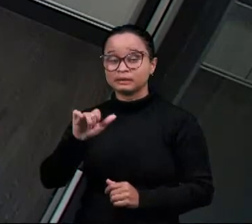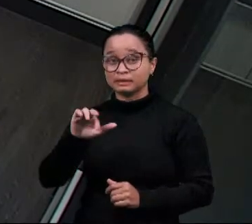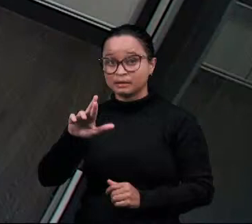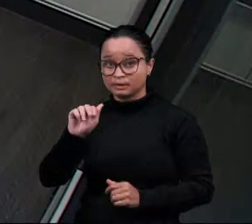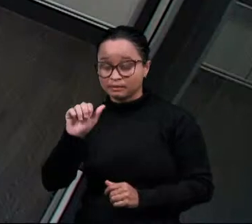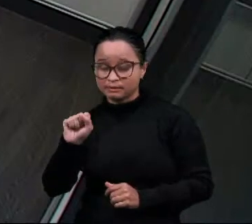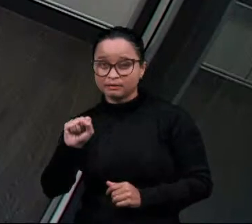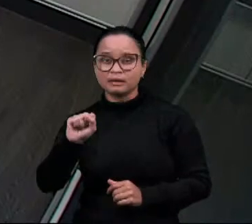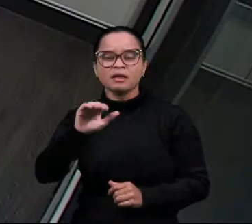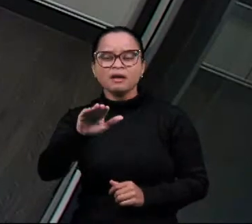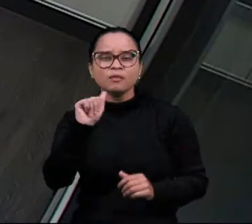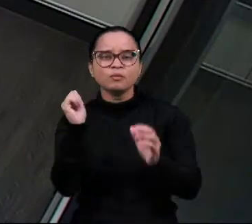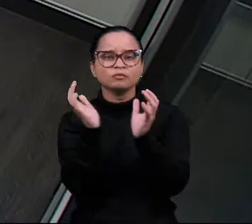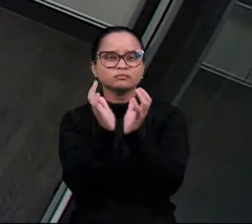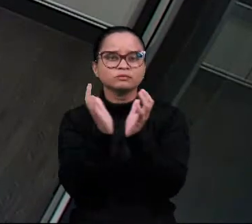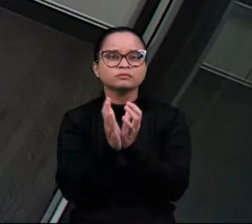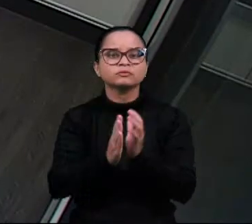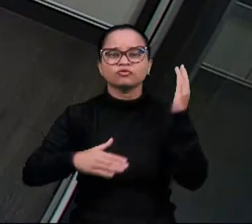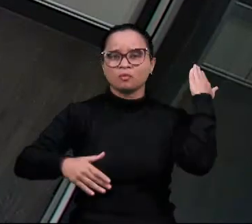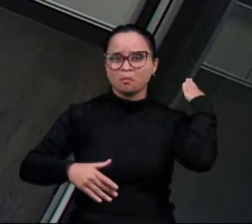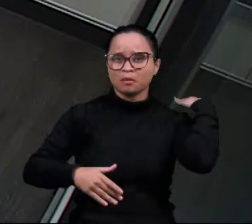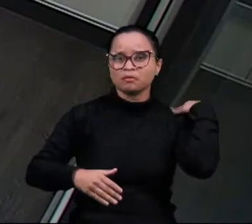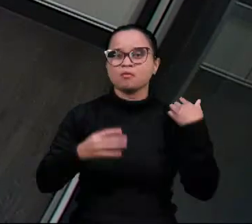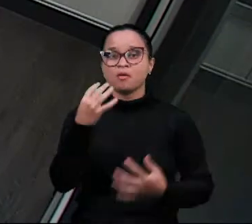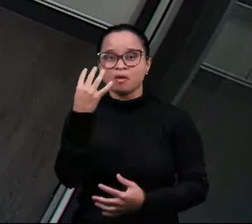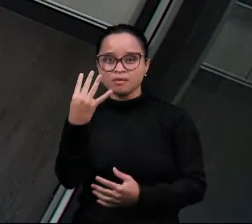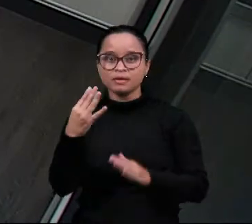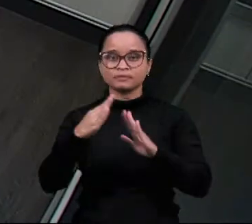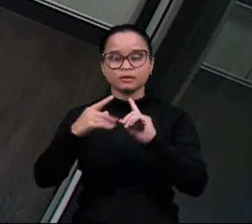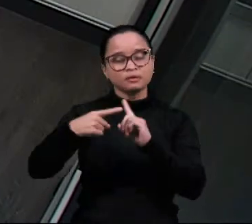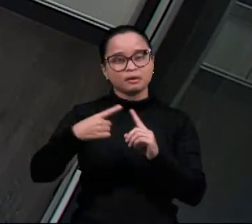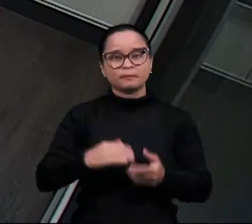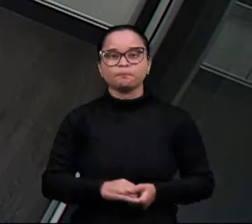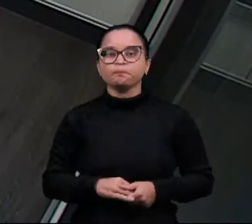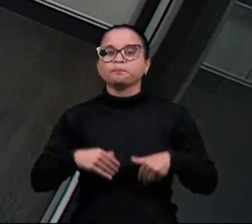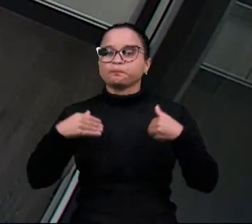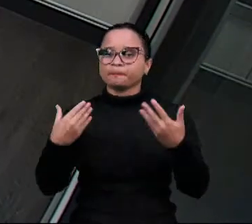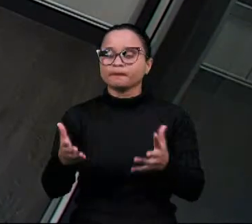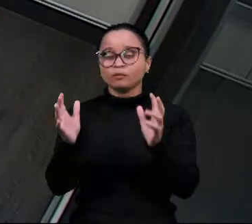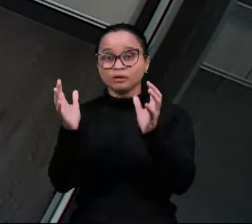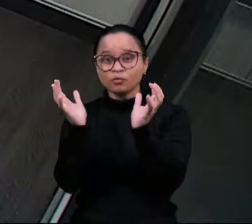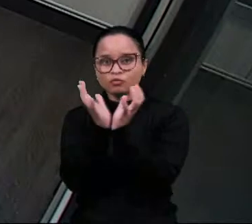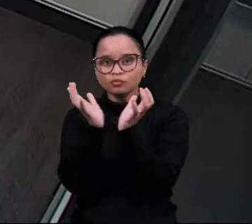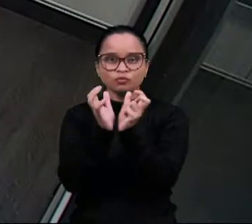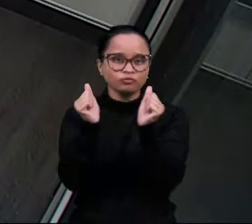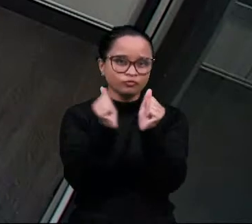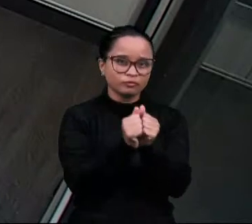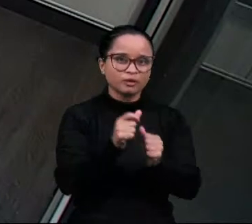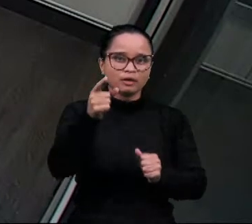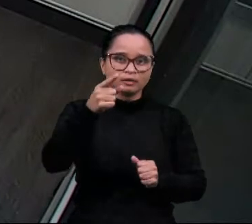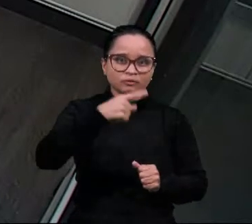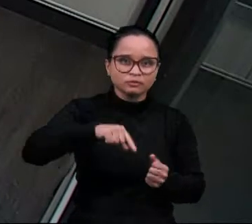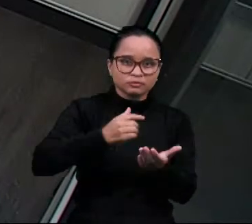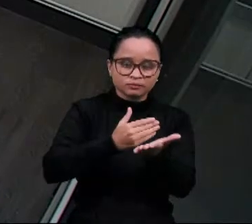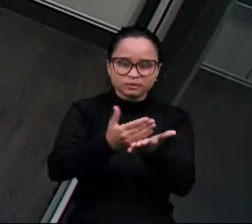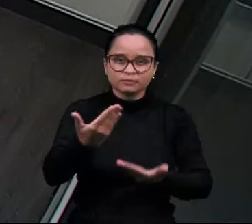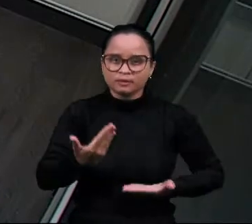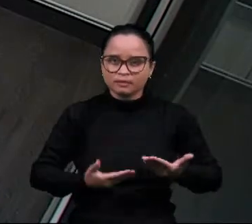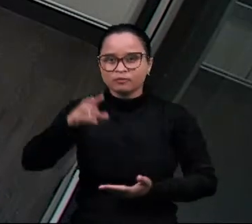eu estava nesse grupo, junto com outros irmãos. E ali nós começamos a servir o Senhor como